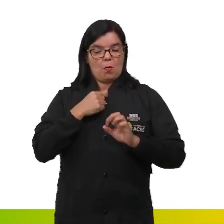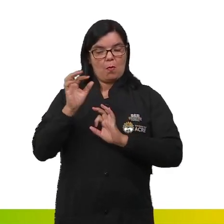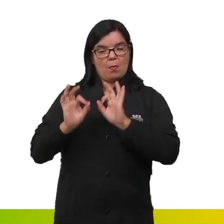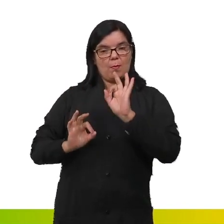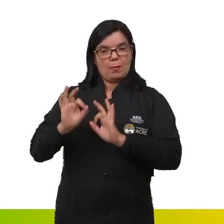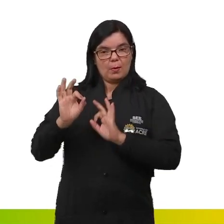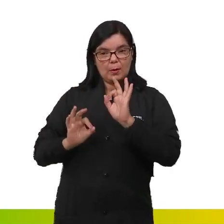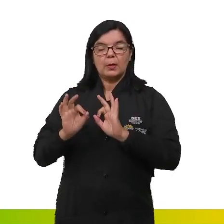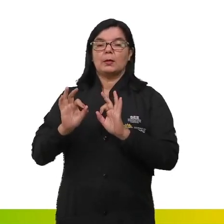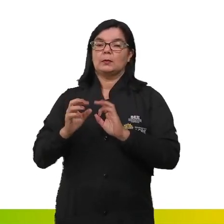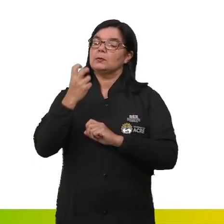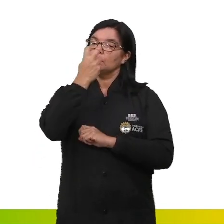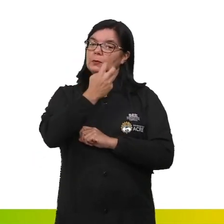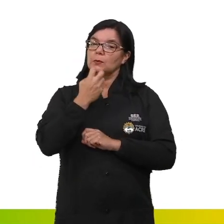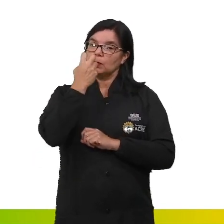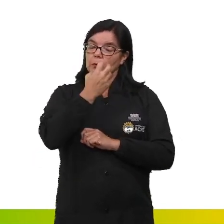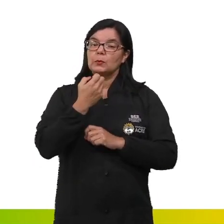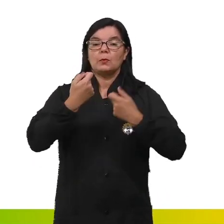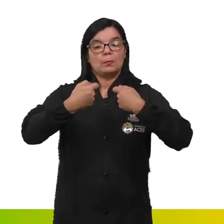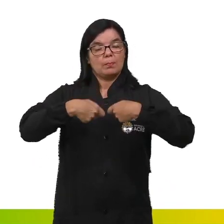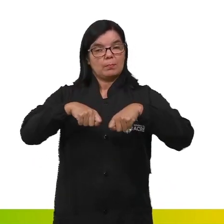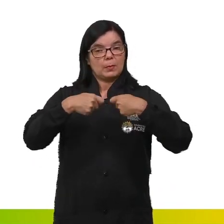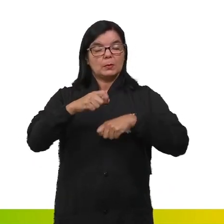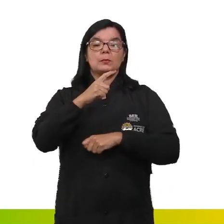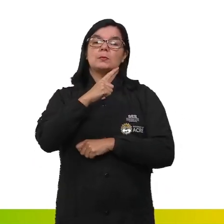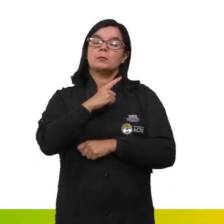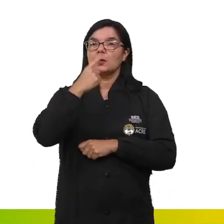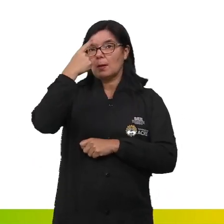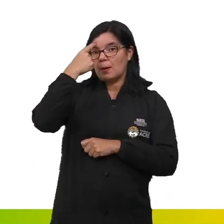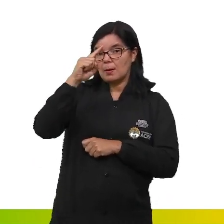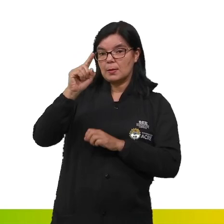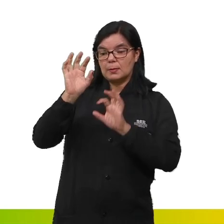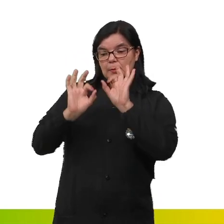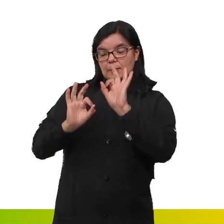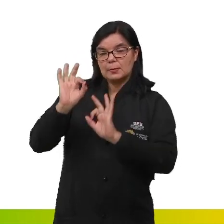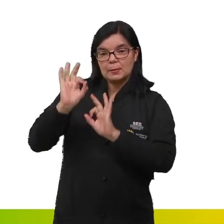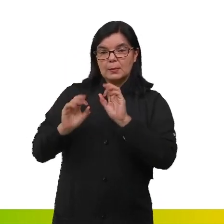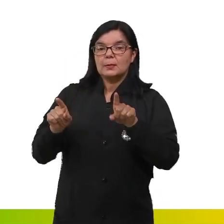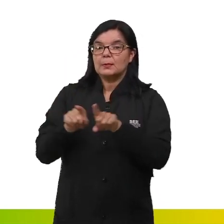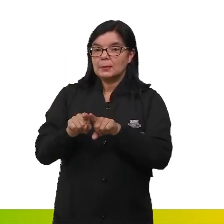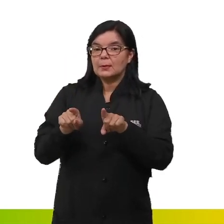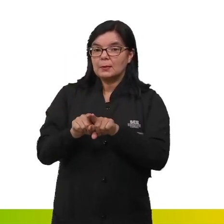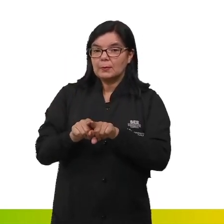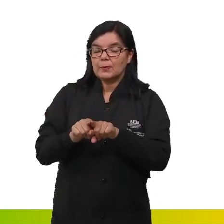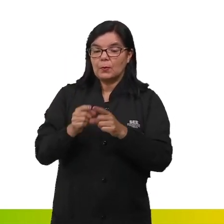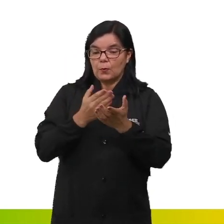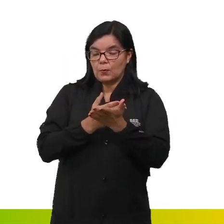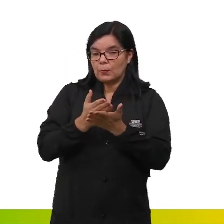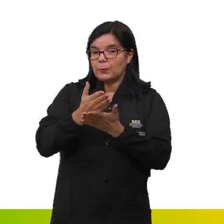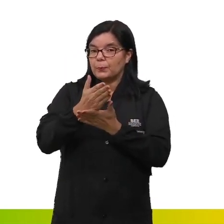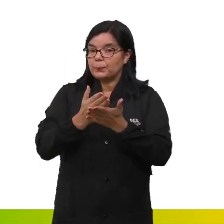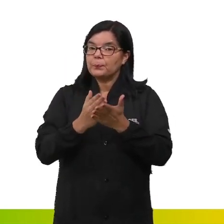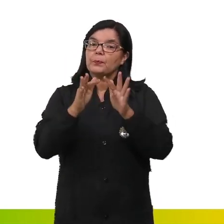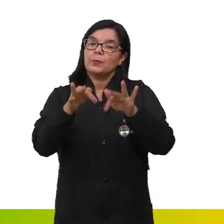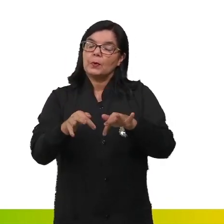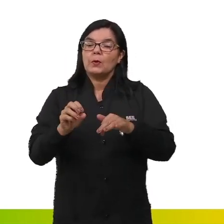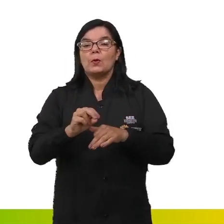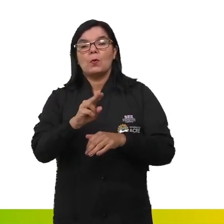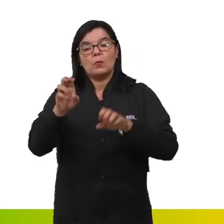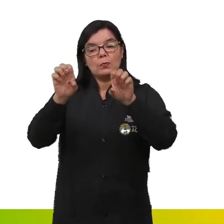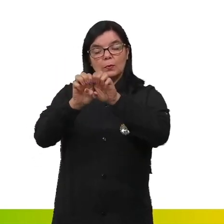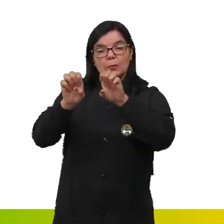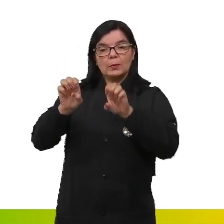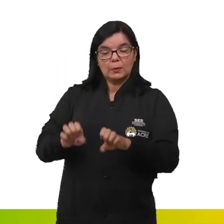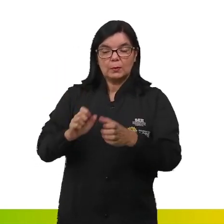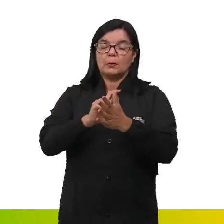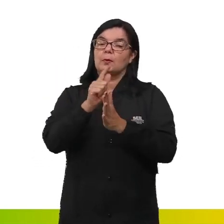preparo uma produção oral, eu preciso ter as ideias organizadas, com começo, meio e fim, ou com a estrutura